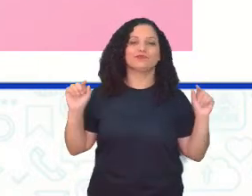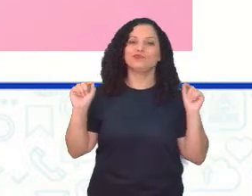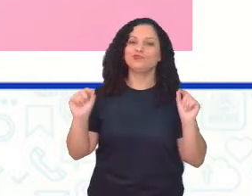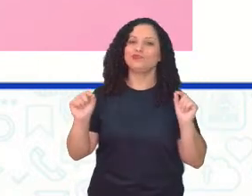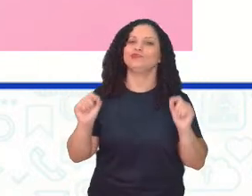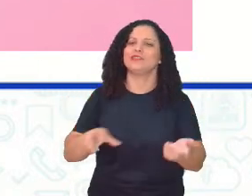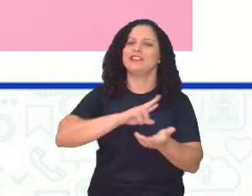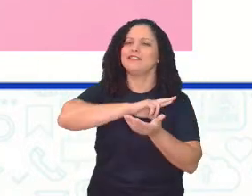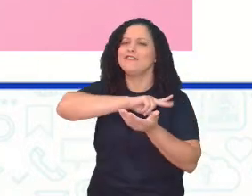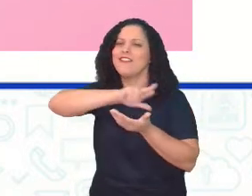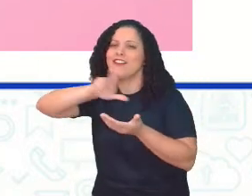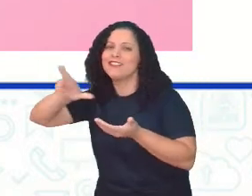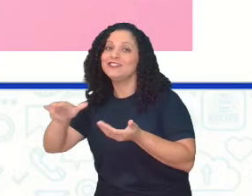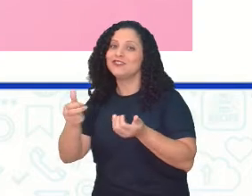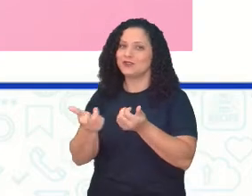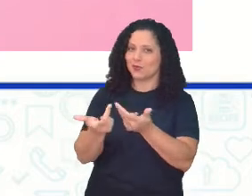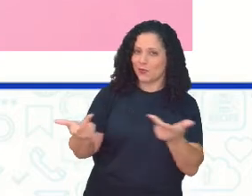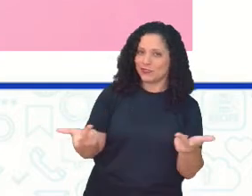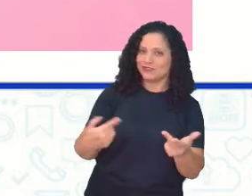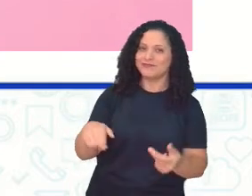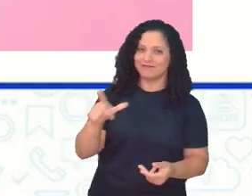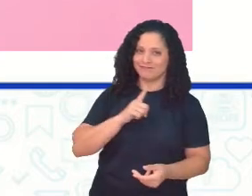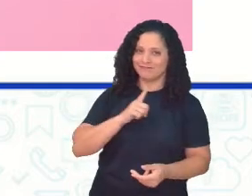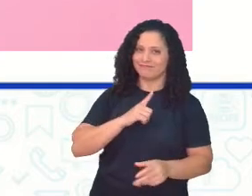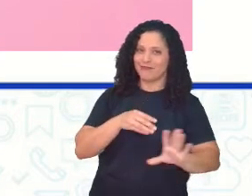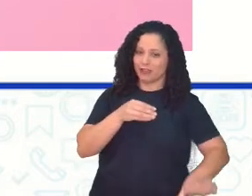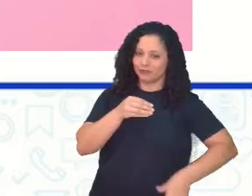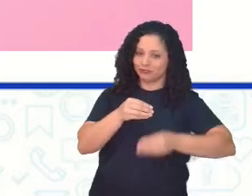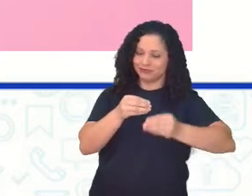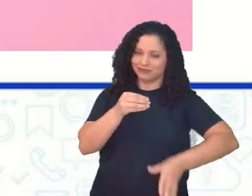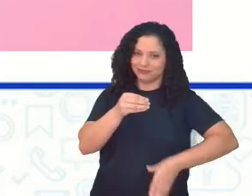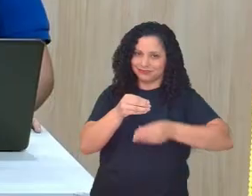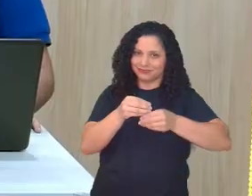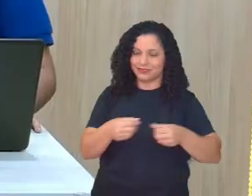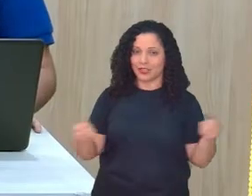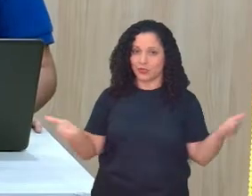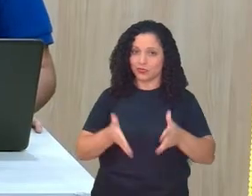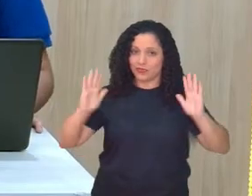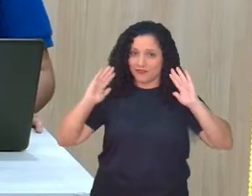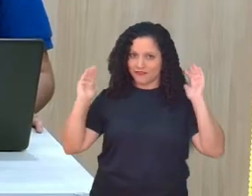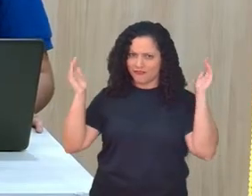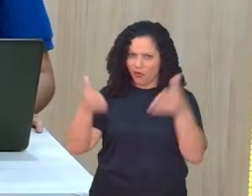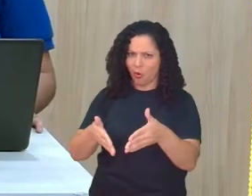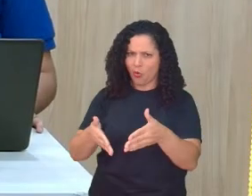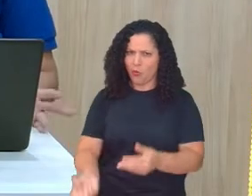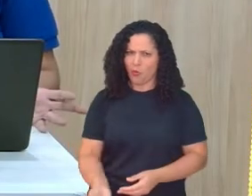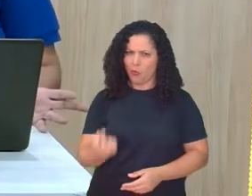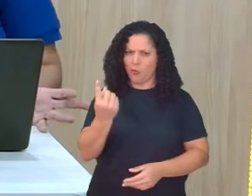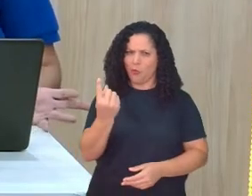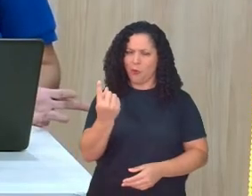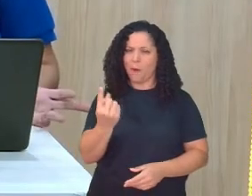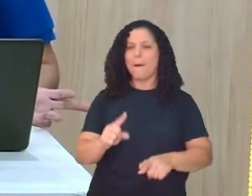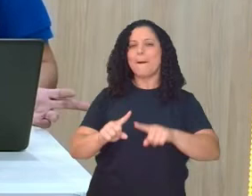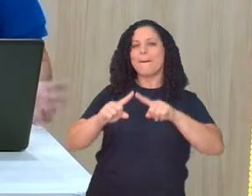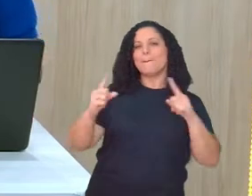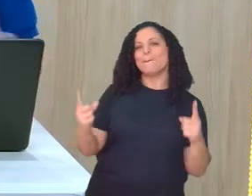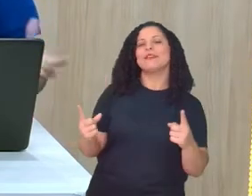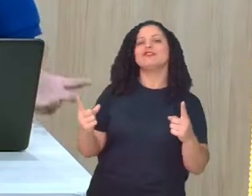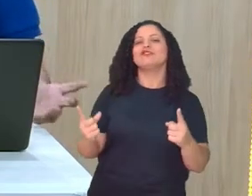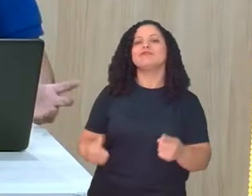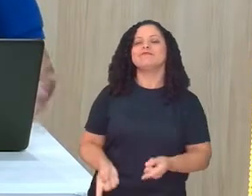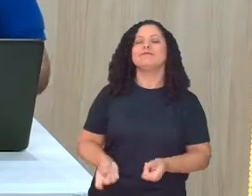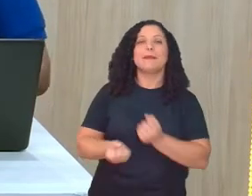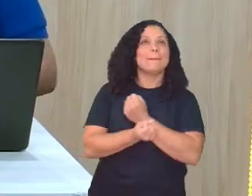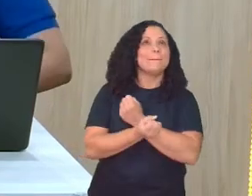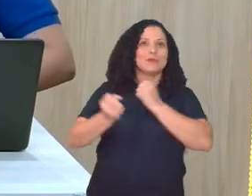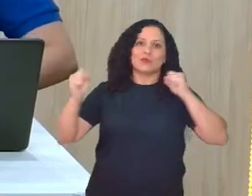não é? De bônus, não é, professora Camille? Claro. Lembrando que assim, o foco da aula ser em um é uma escolha didática, né? Sim. Porque é